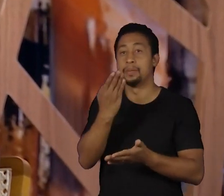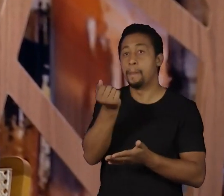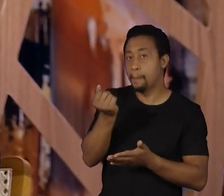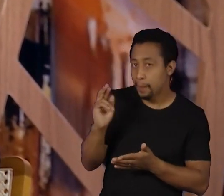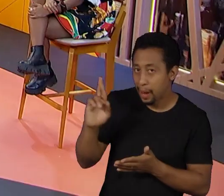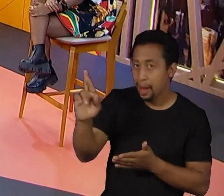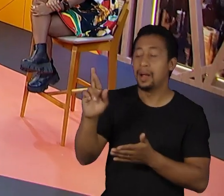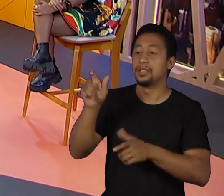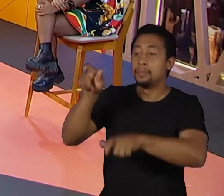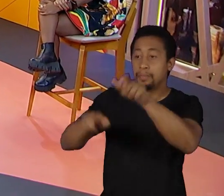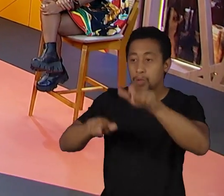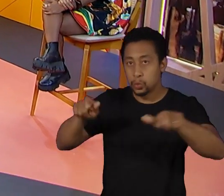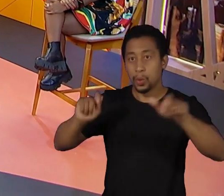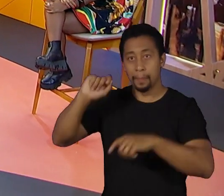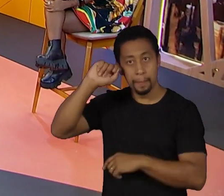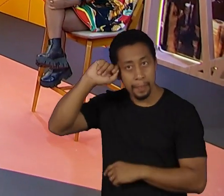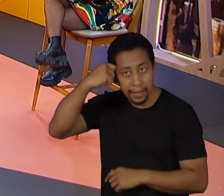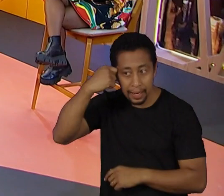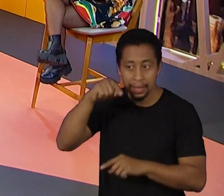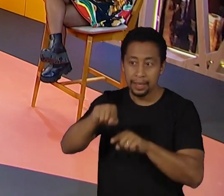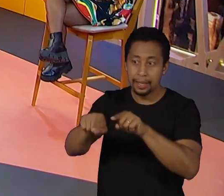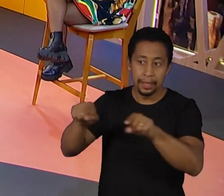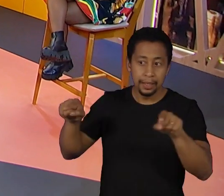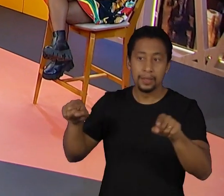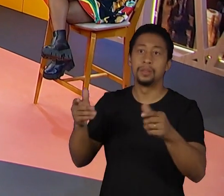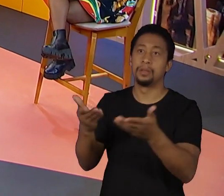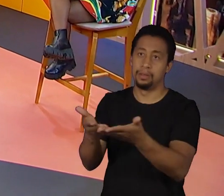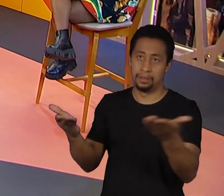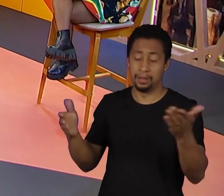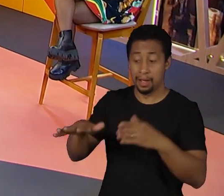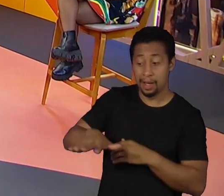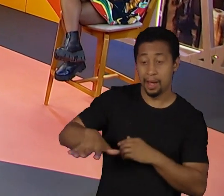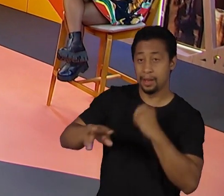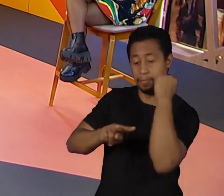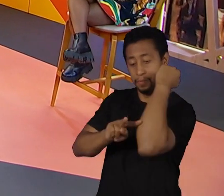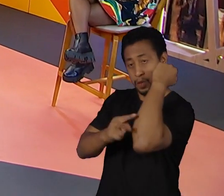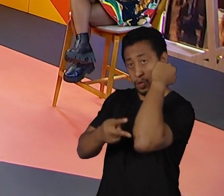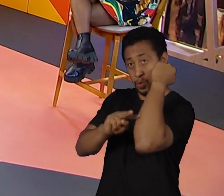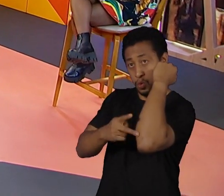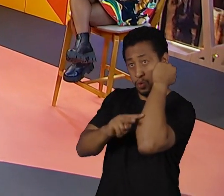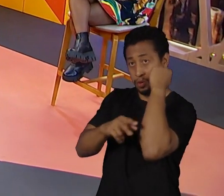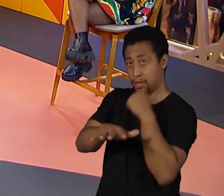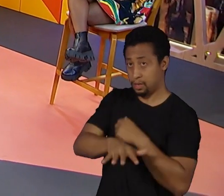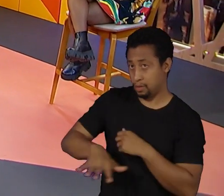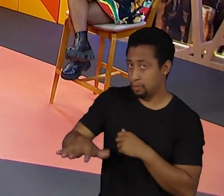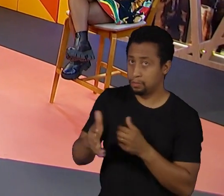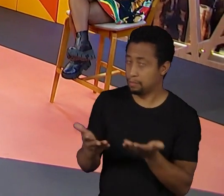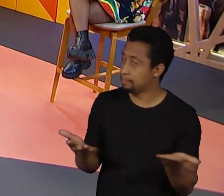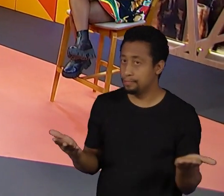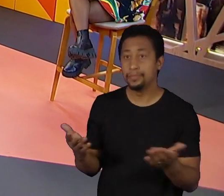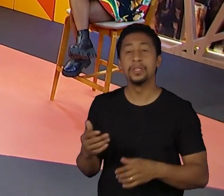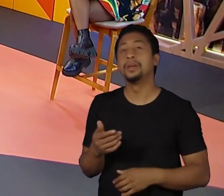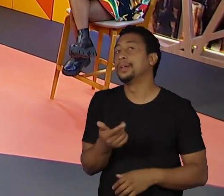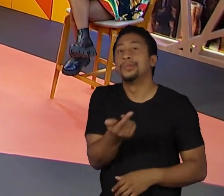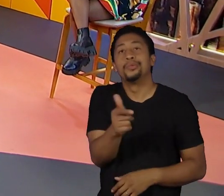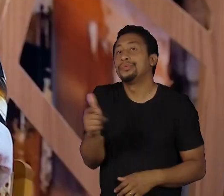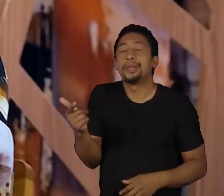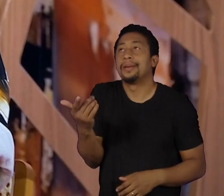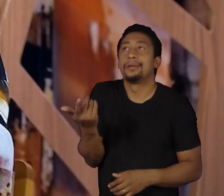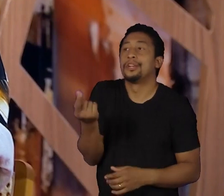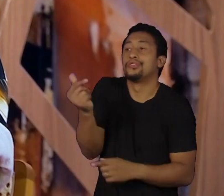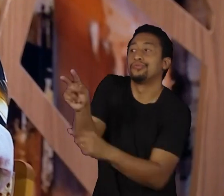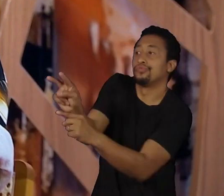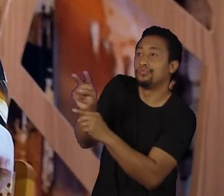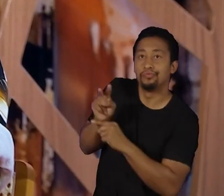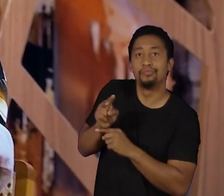pessoas pretas que estão fechando porque o poder público não chega junto, não tem financiamento, não tem como conseguir um crédito,